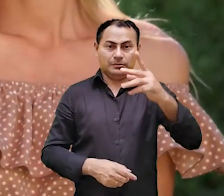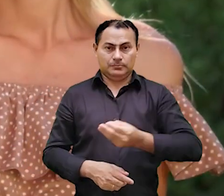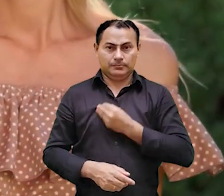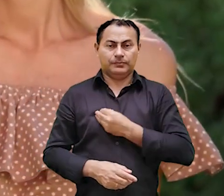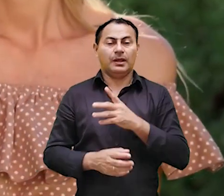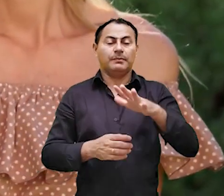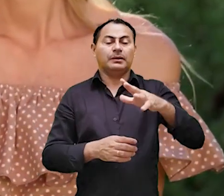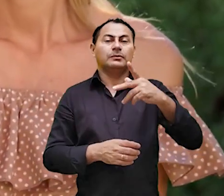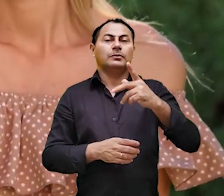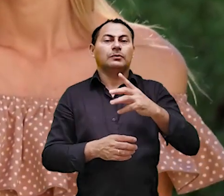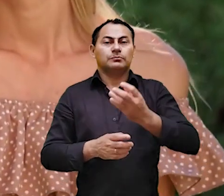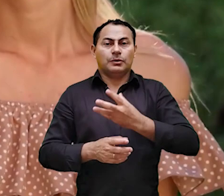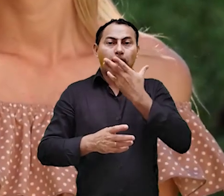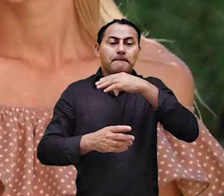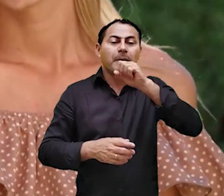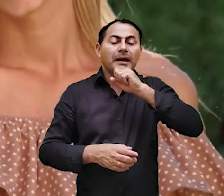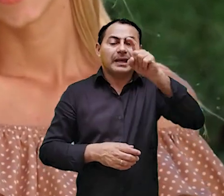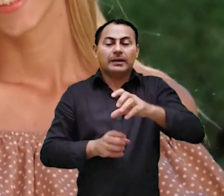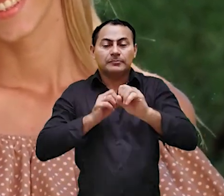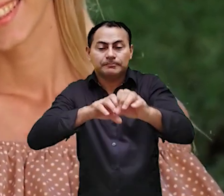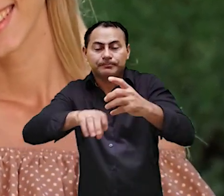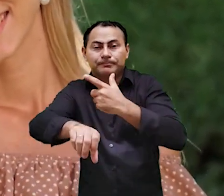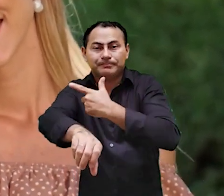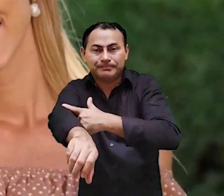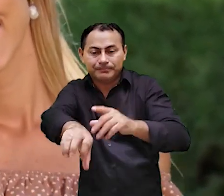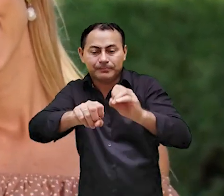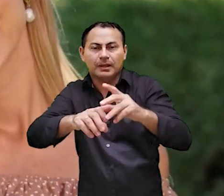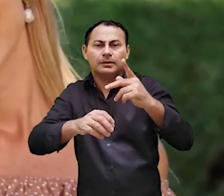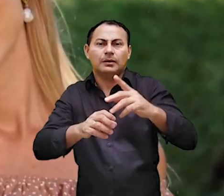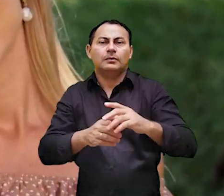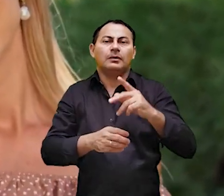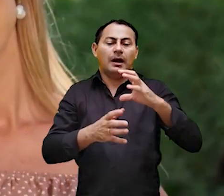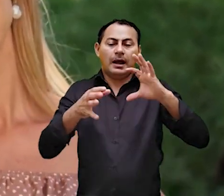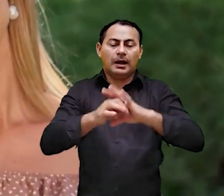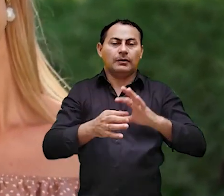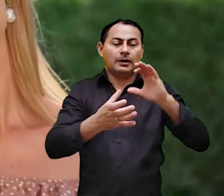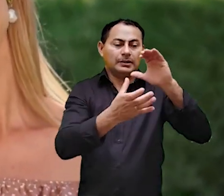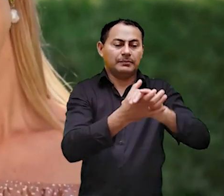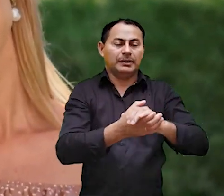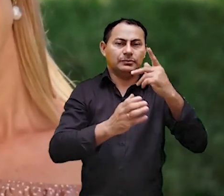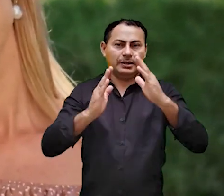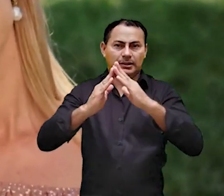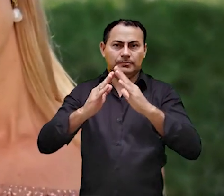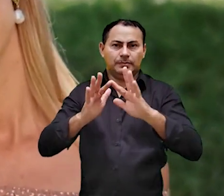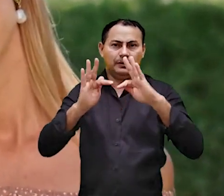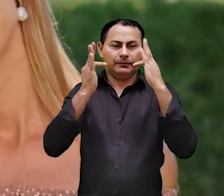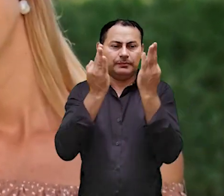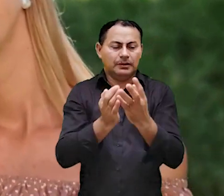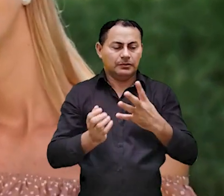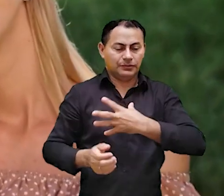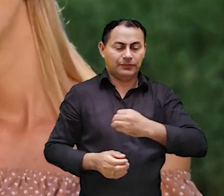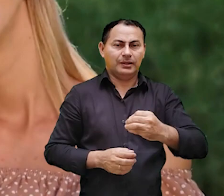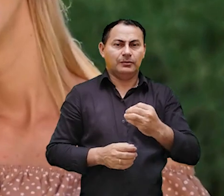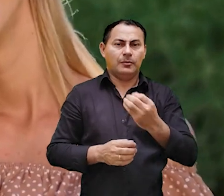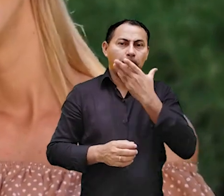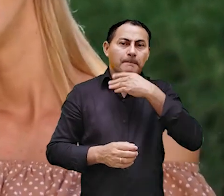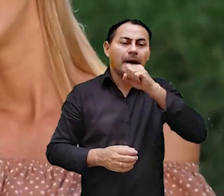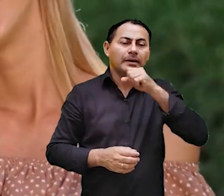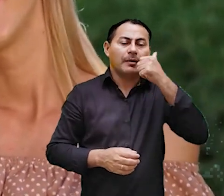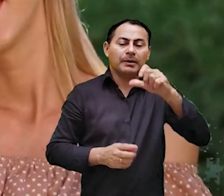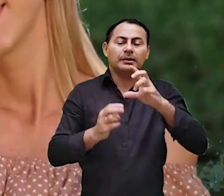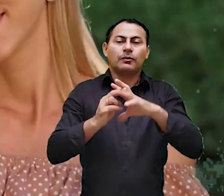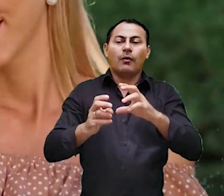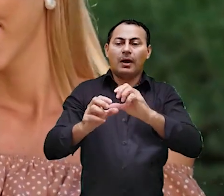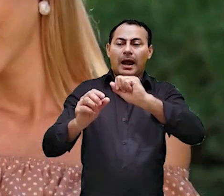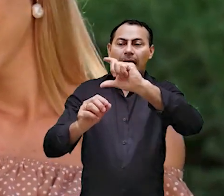na vida dependem do arco que as lança no mundo. Esse arco é o seu casamento e o seu lar. Os pais estão para os filhos, assim como